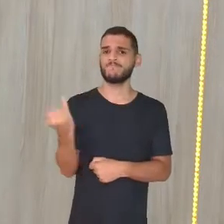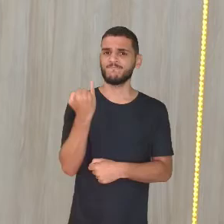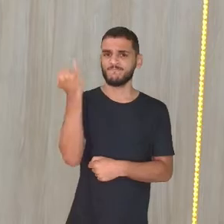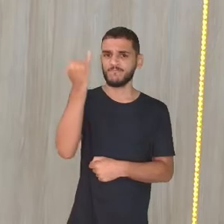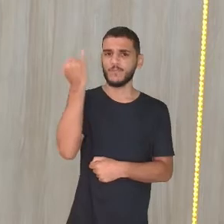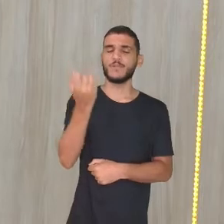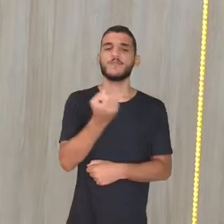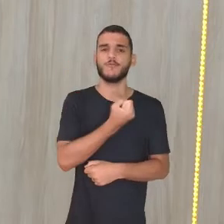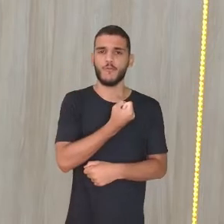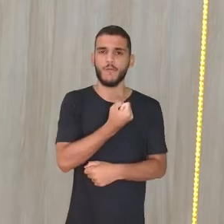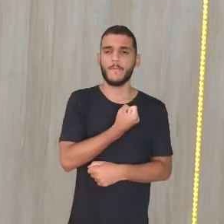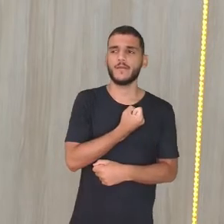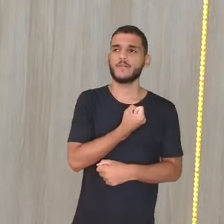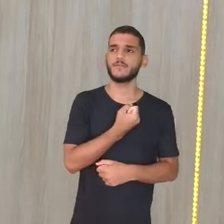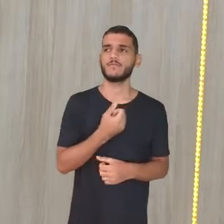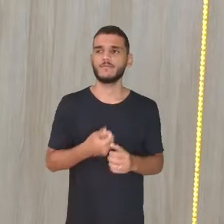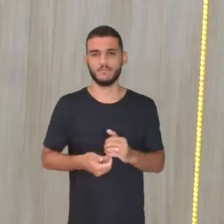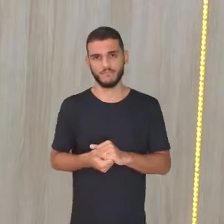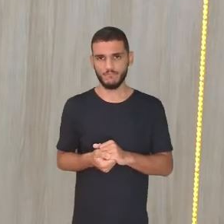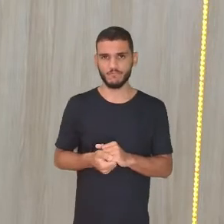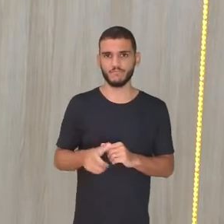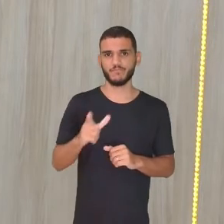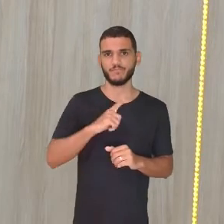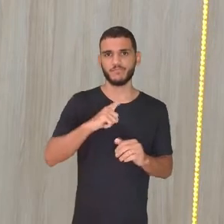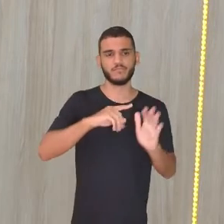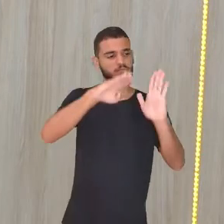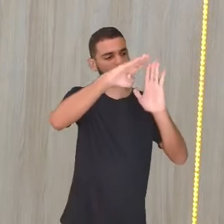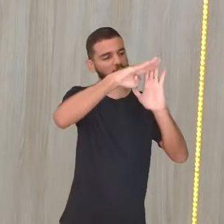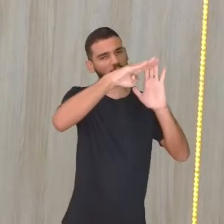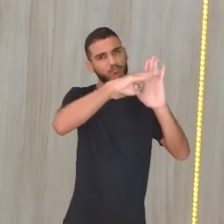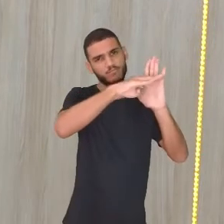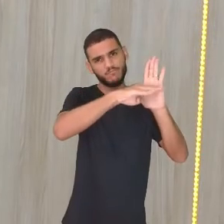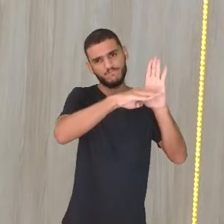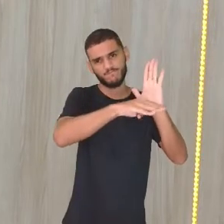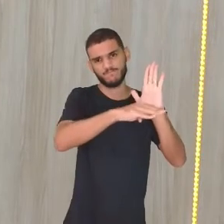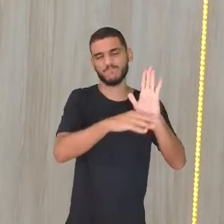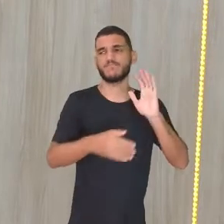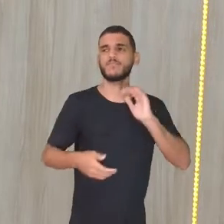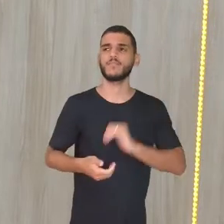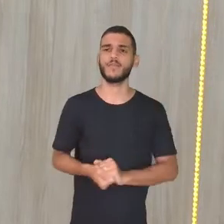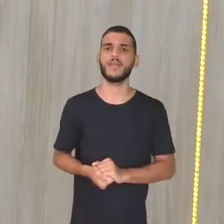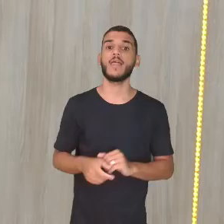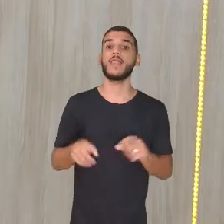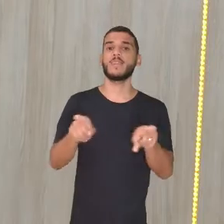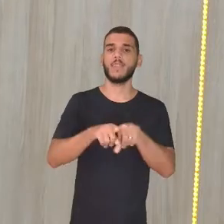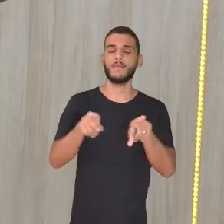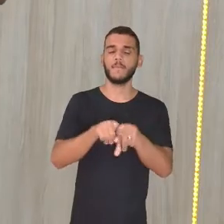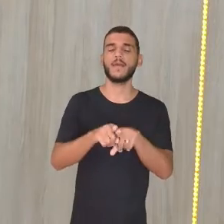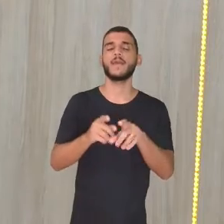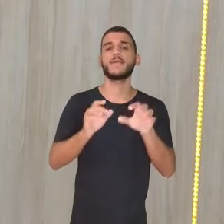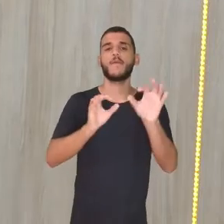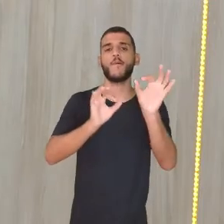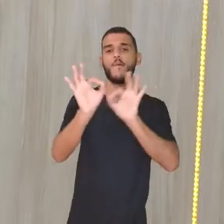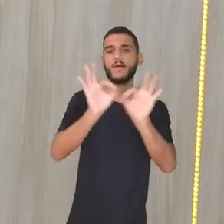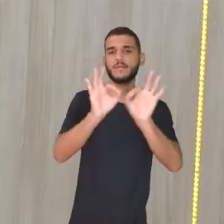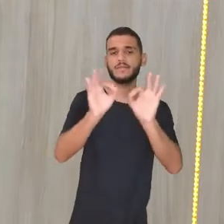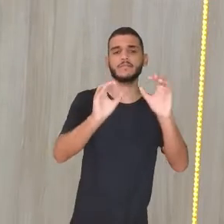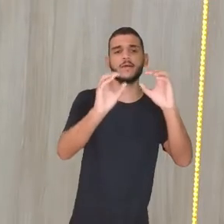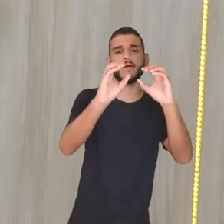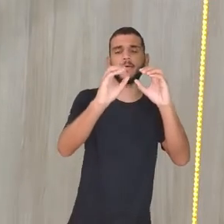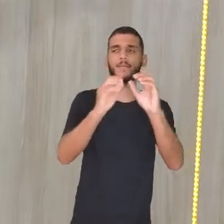em relação à ordem, certo? Por exemplo, em relação à posição, você pode colocar